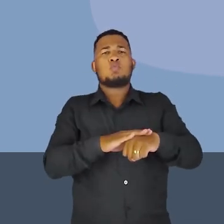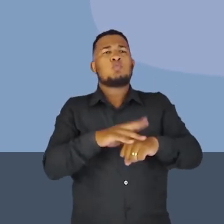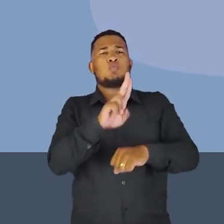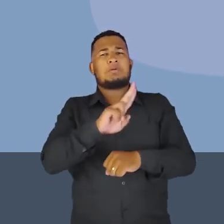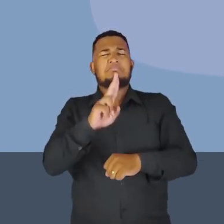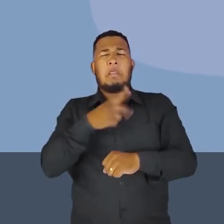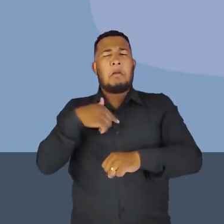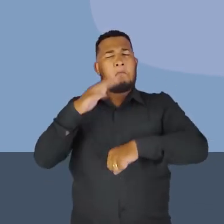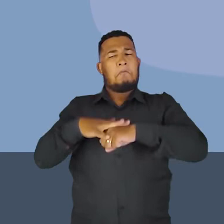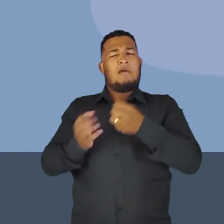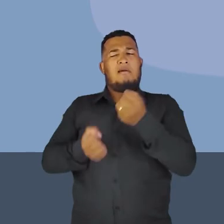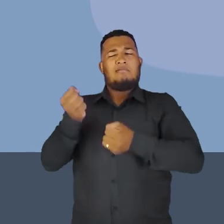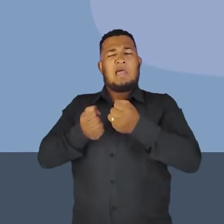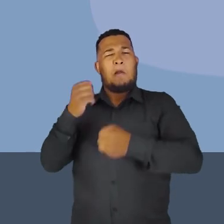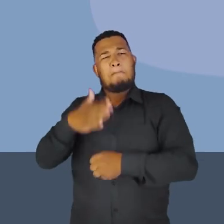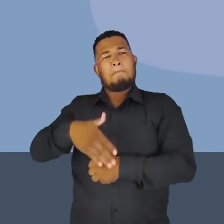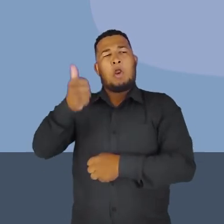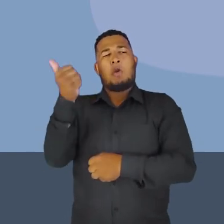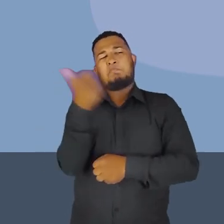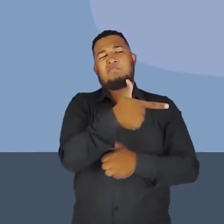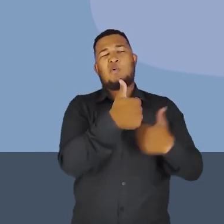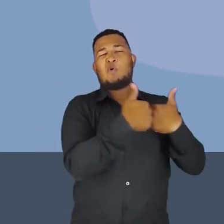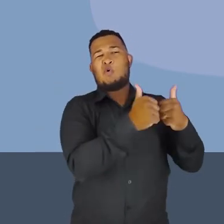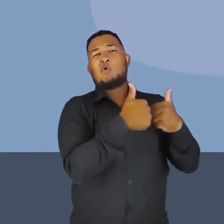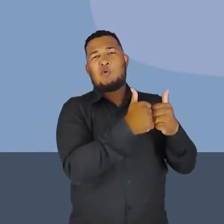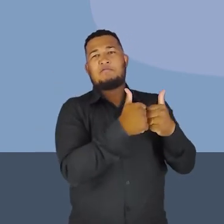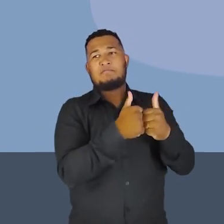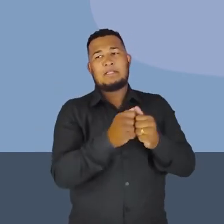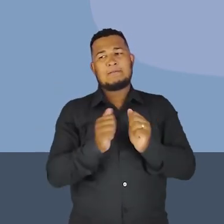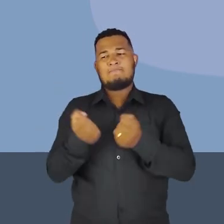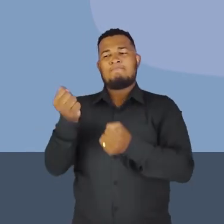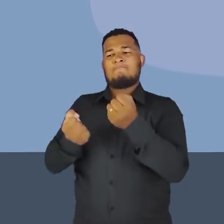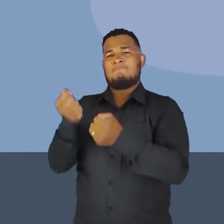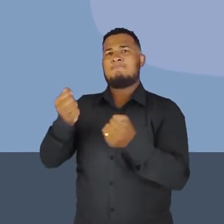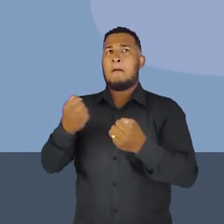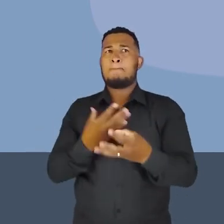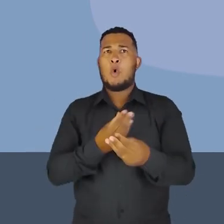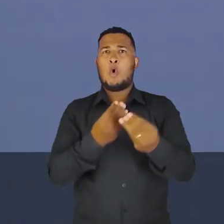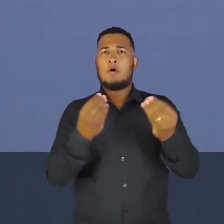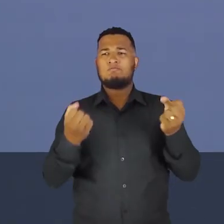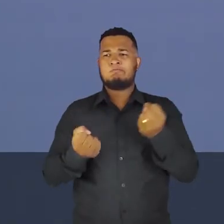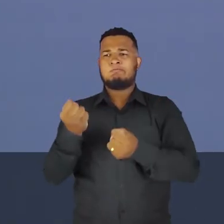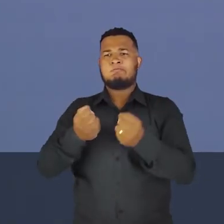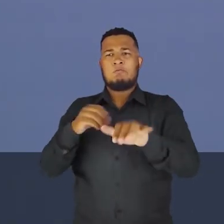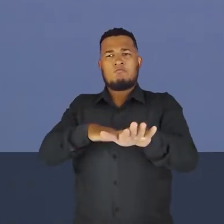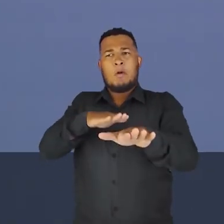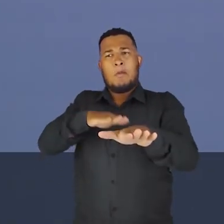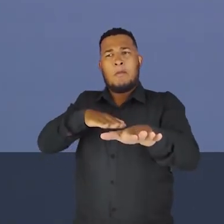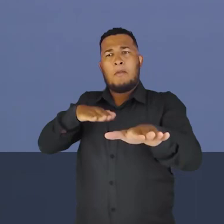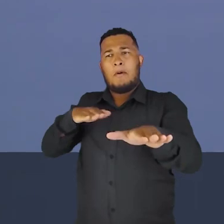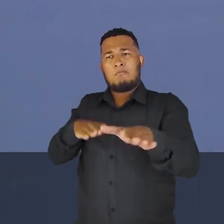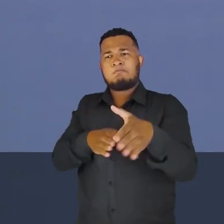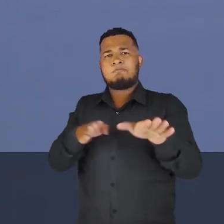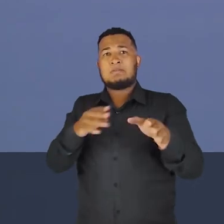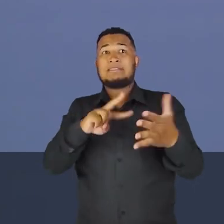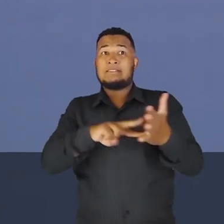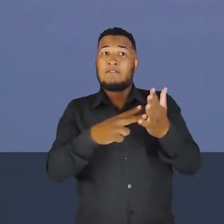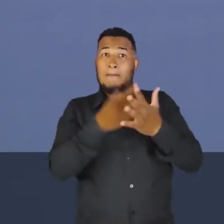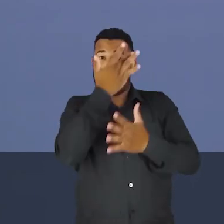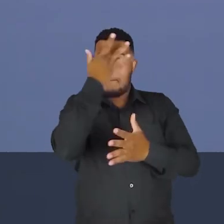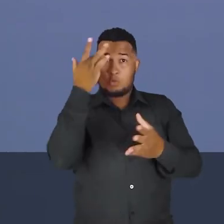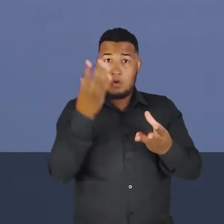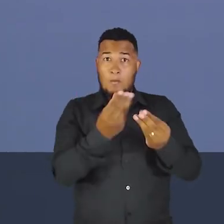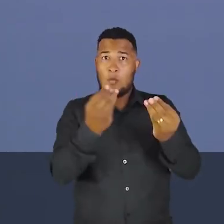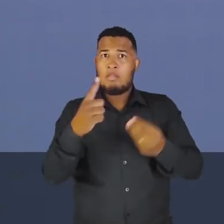automóvel, o seu meio de transporte, né? E isso, né, centrado em locais com uma população muito elevada,